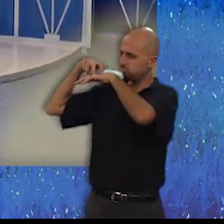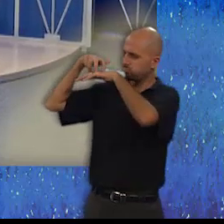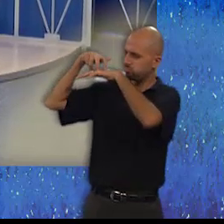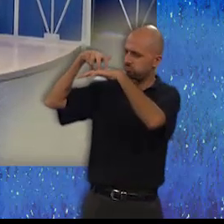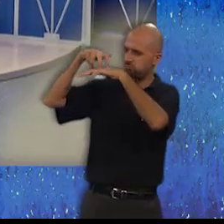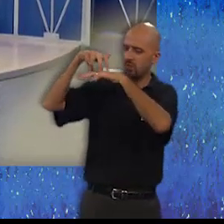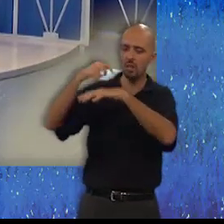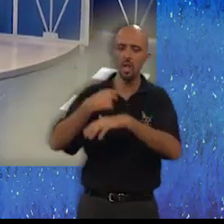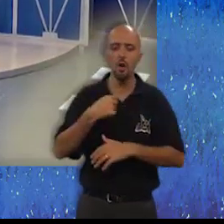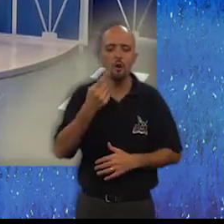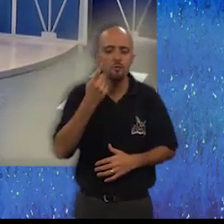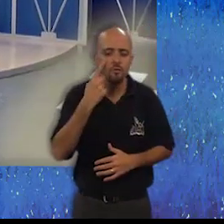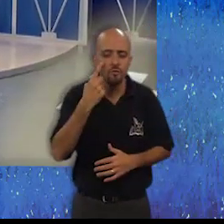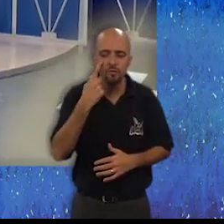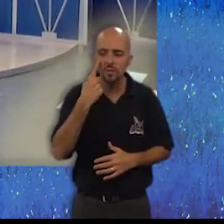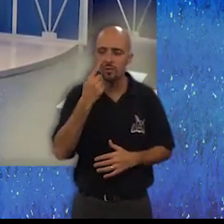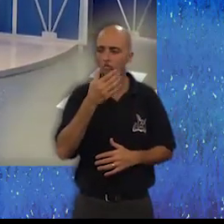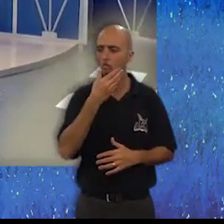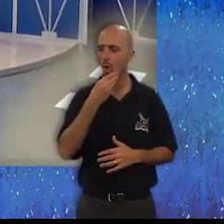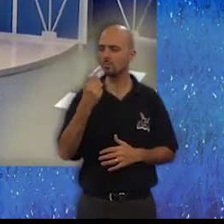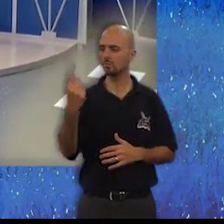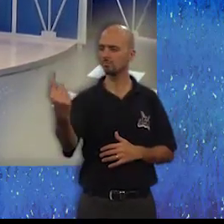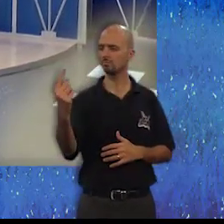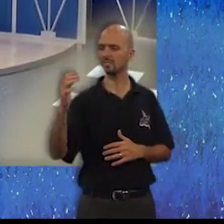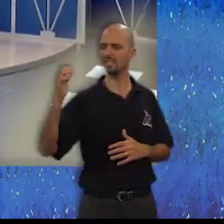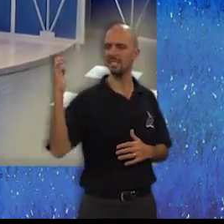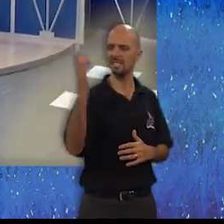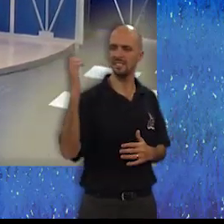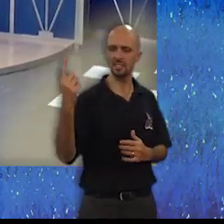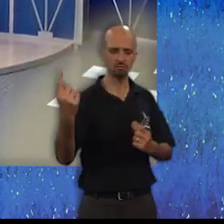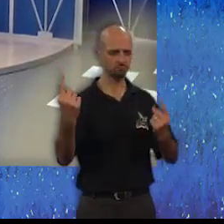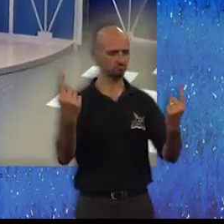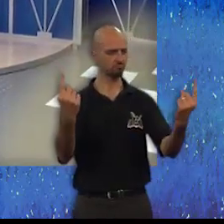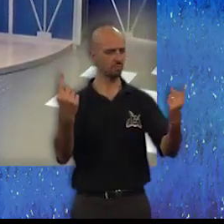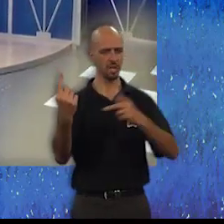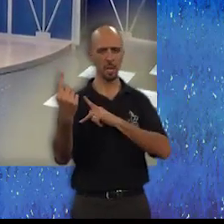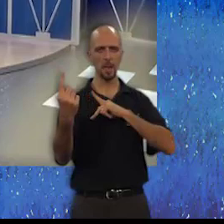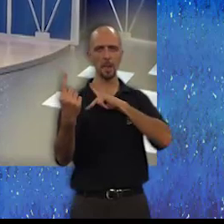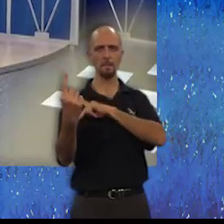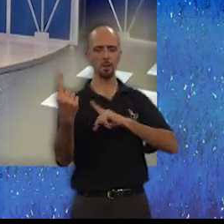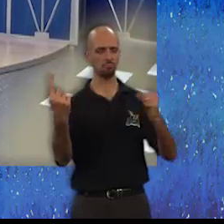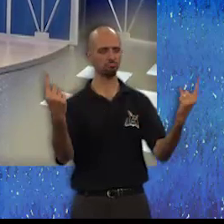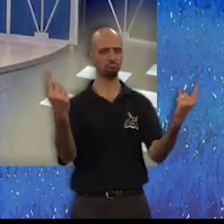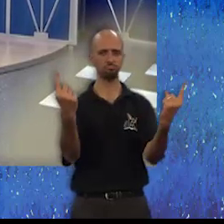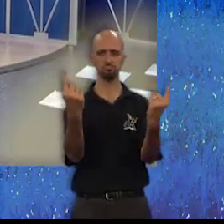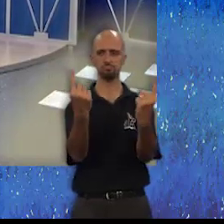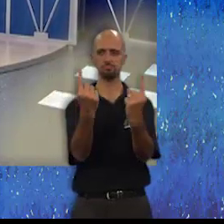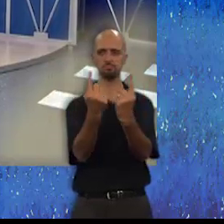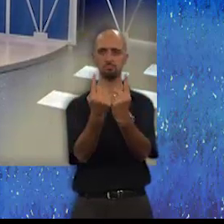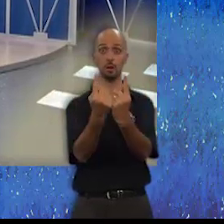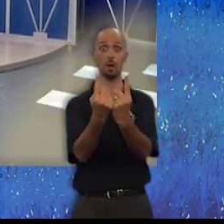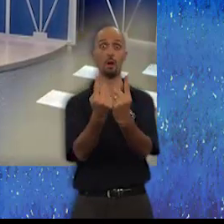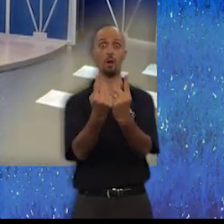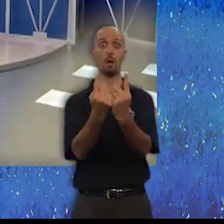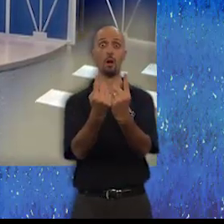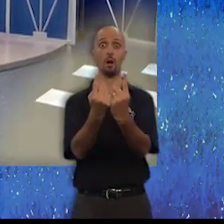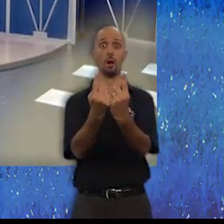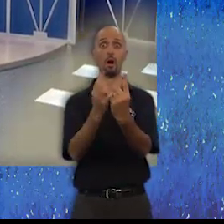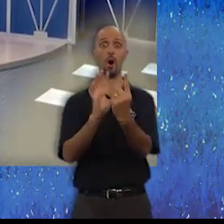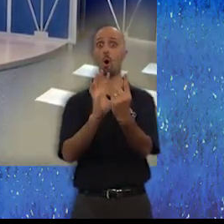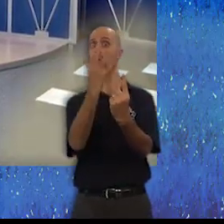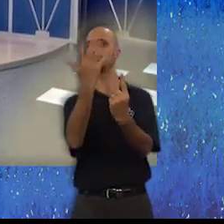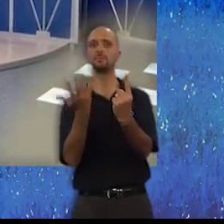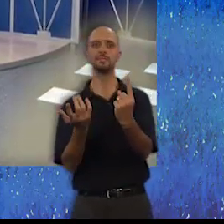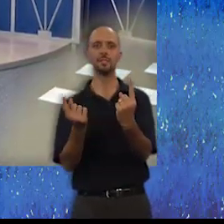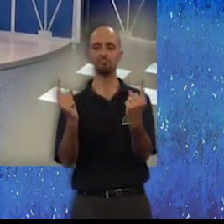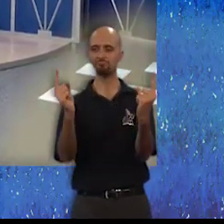dois. O Estevão, que orou pelo assassino, e o seu assassino, que se converteu. Eu quero estar lá para ver essa cena. Eu